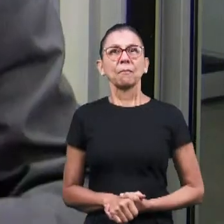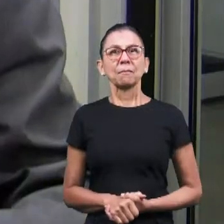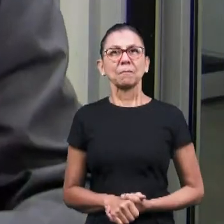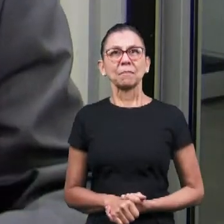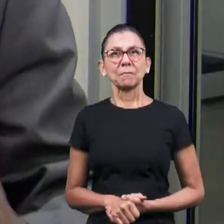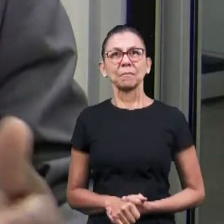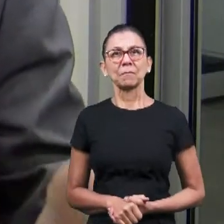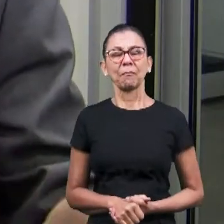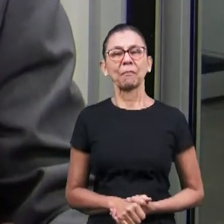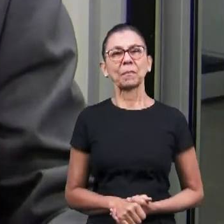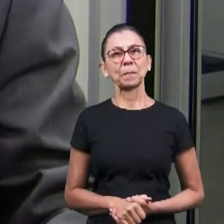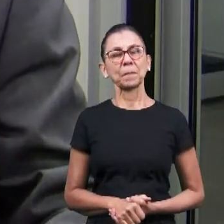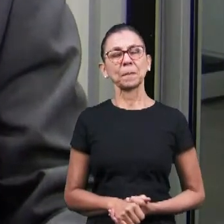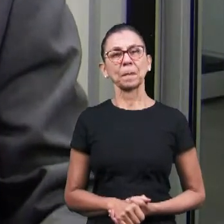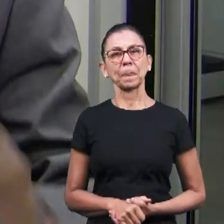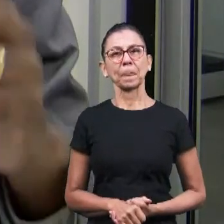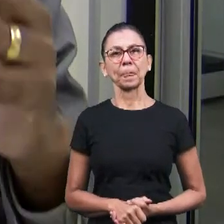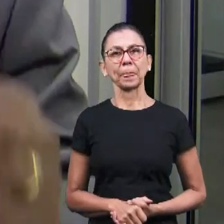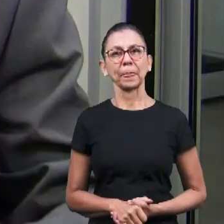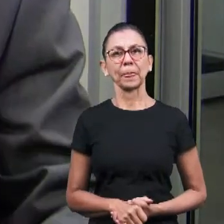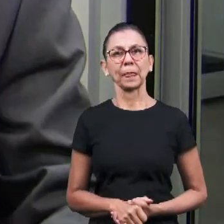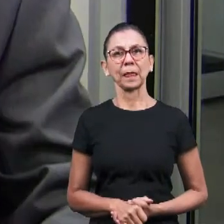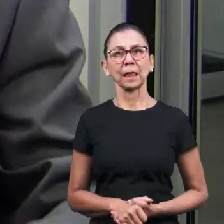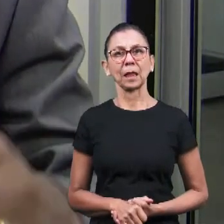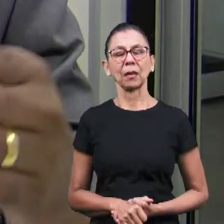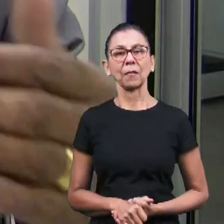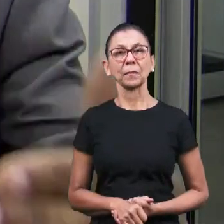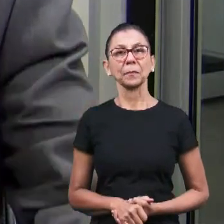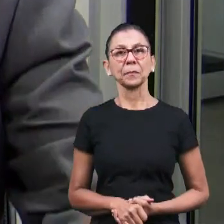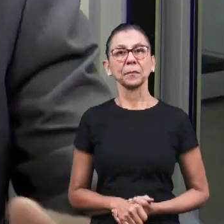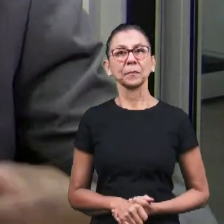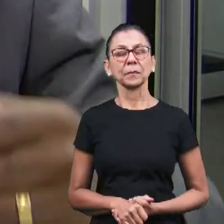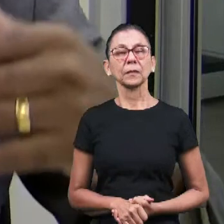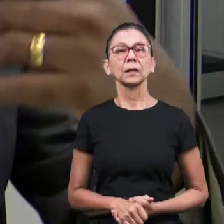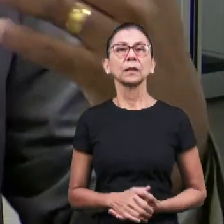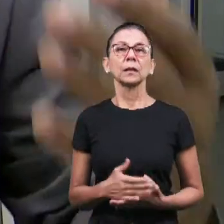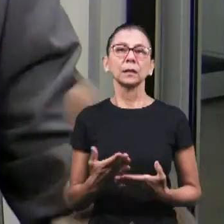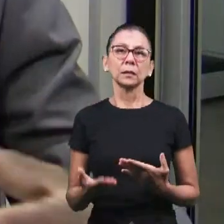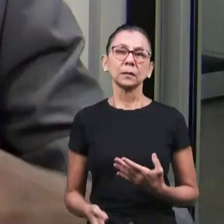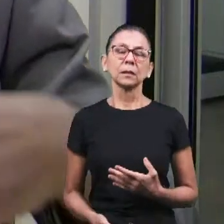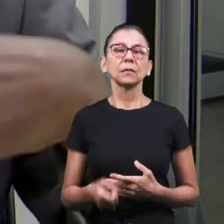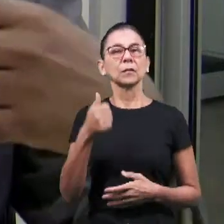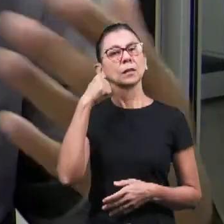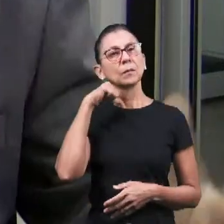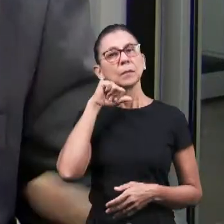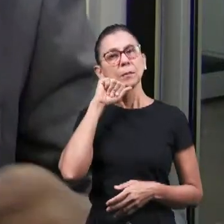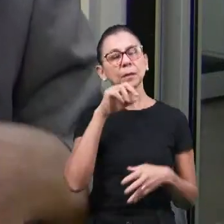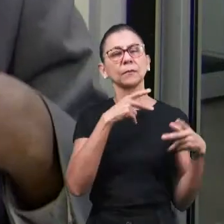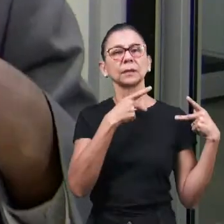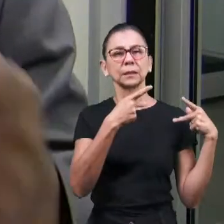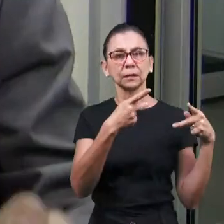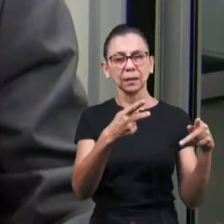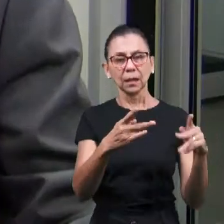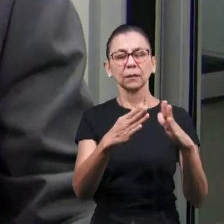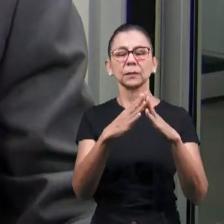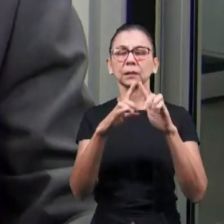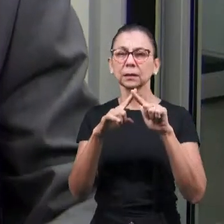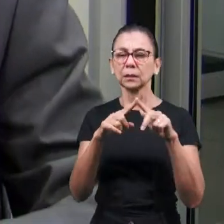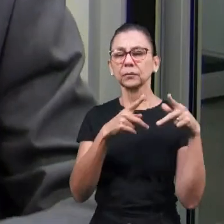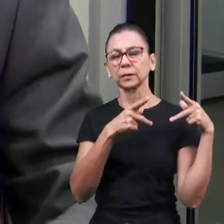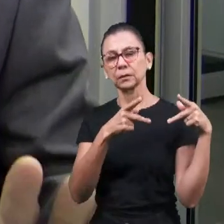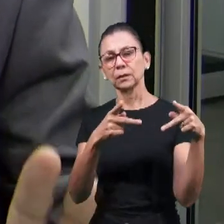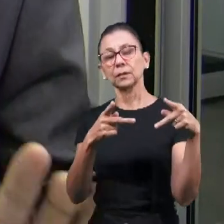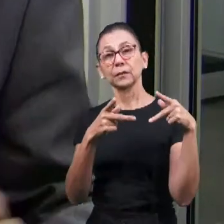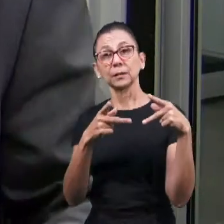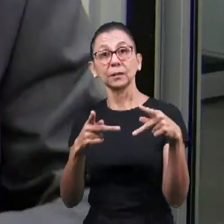passou por uma sequência de igrejas, e o Senhor, ela passava, e onde a gente passava, a gente trabalhava muito, fazia muita obra do